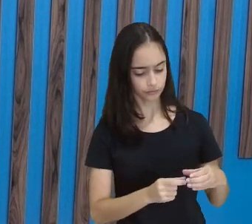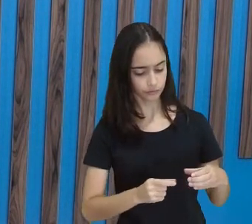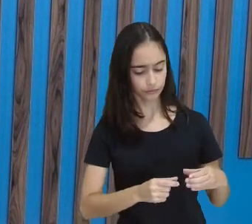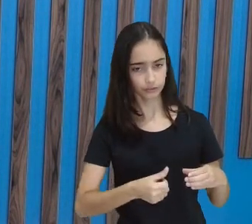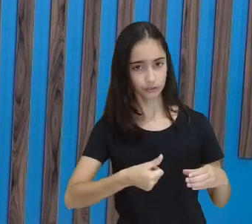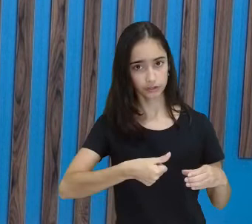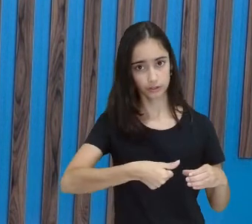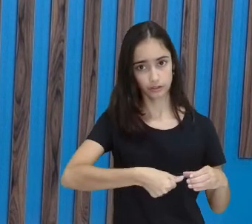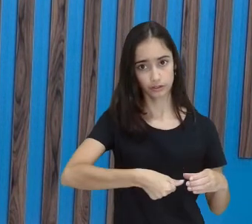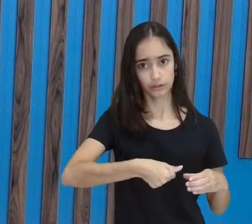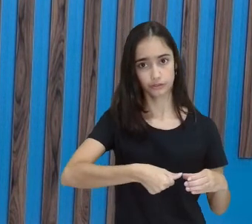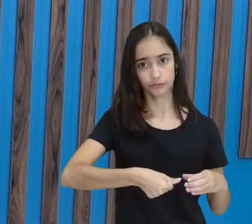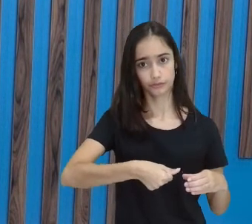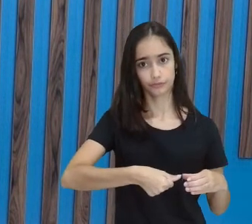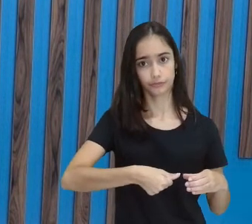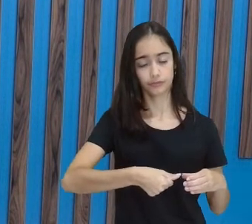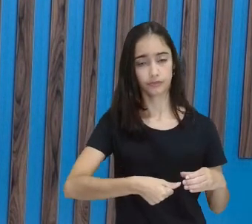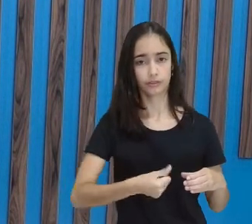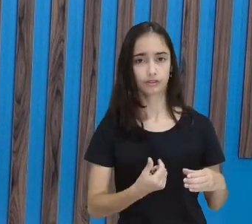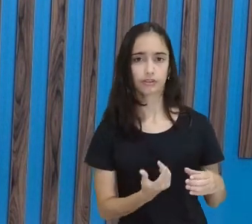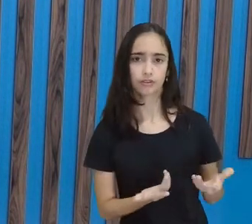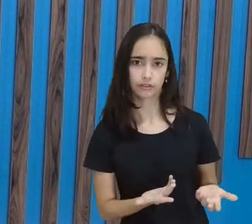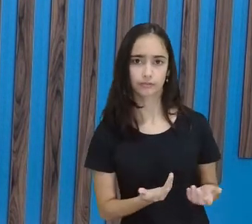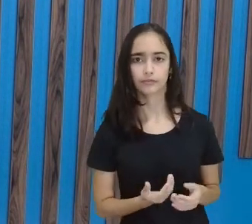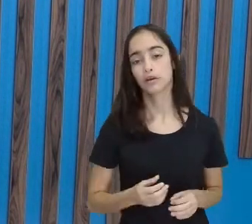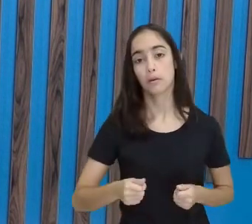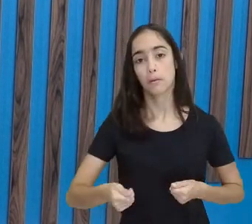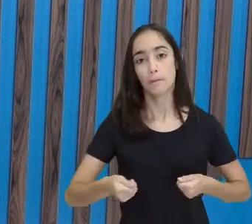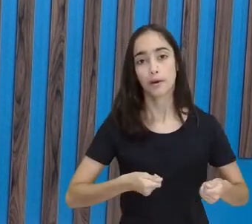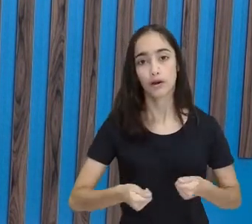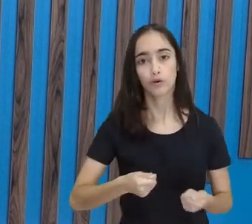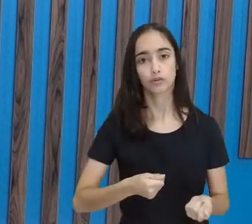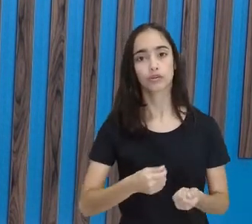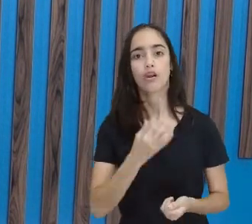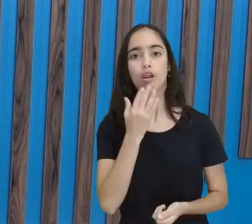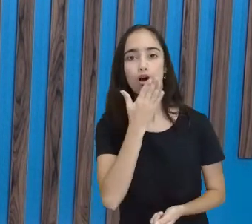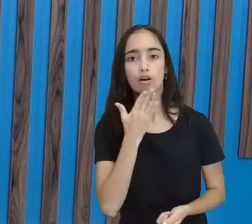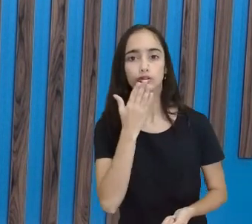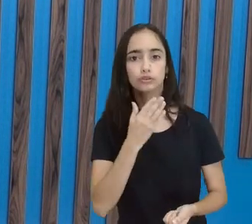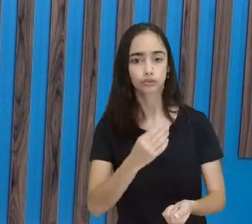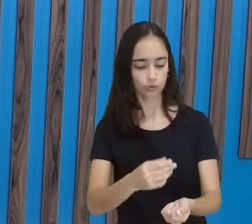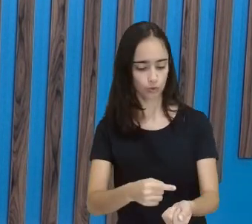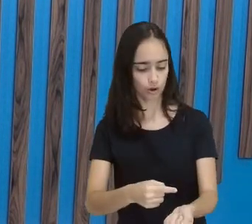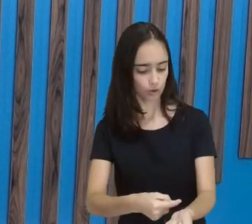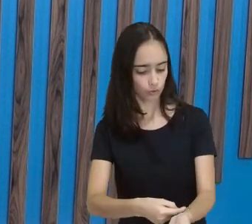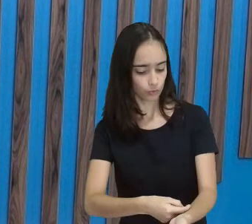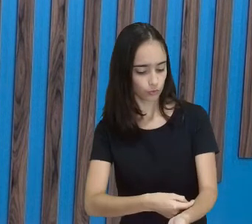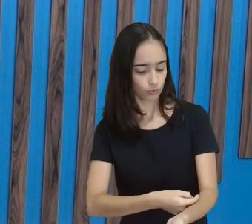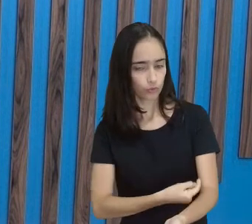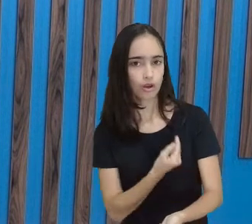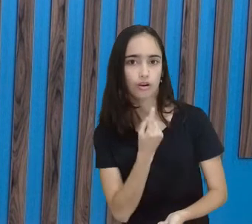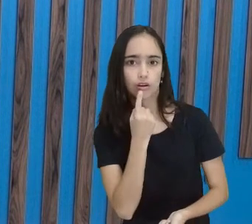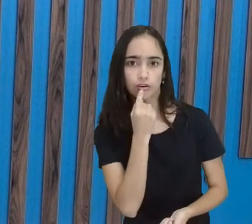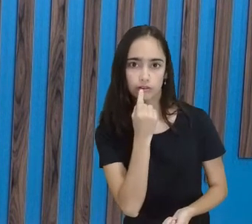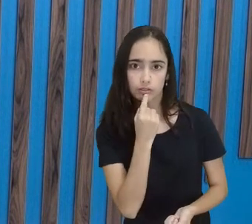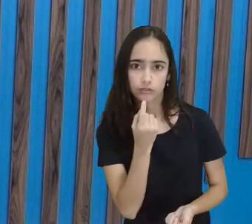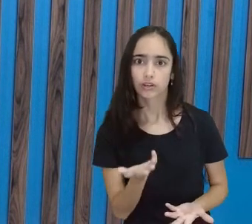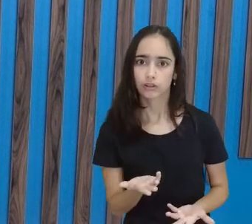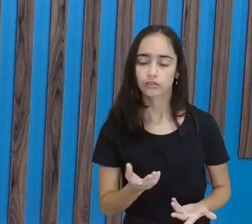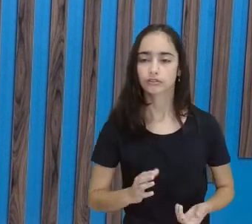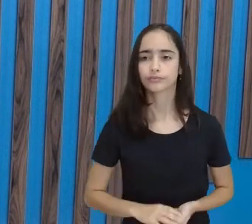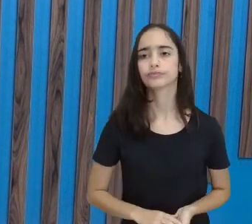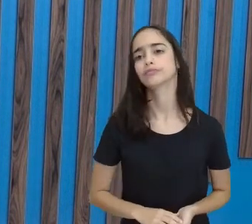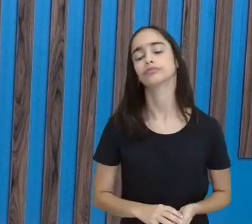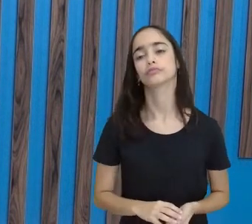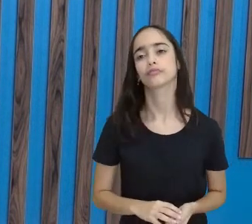O açúcar lá no sangue, para controlar isso, já seria um exame médico, né? Nós temos